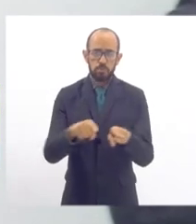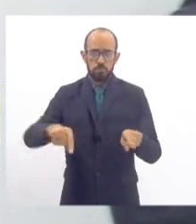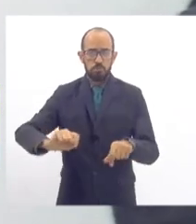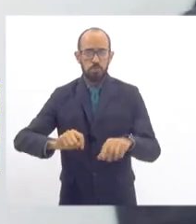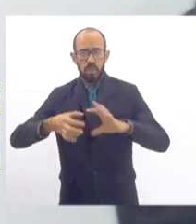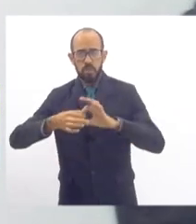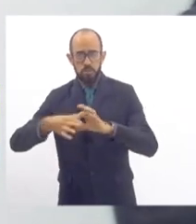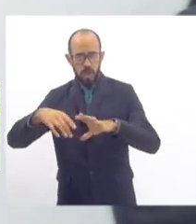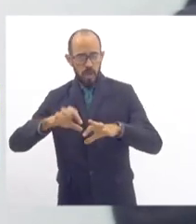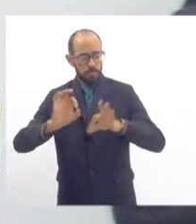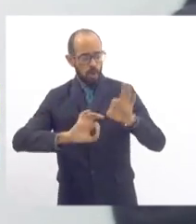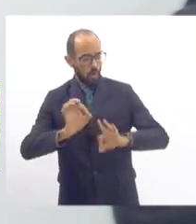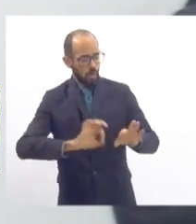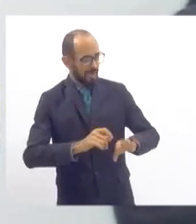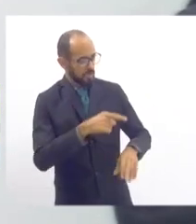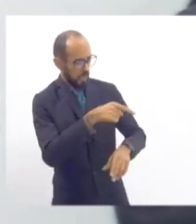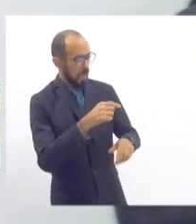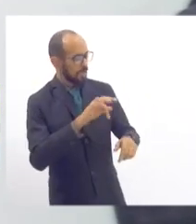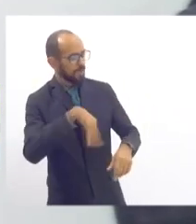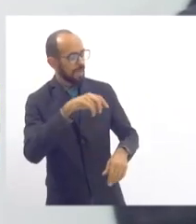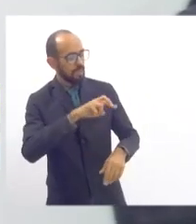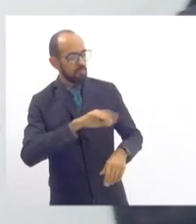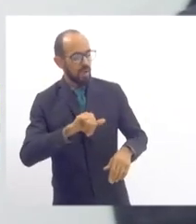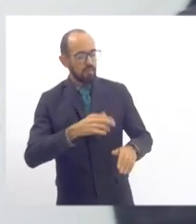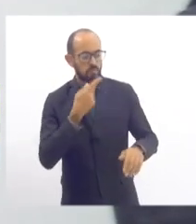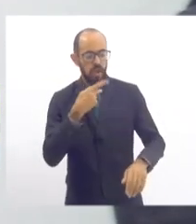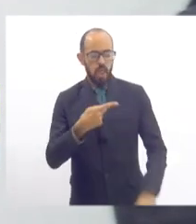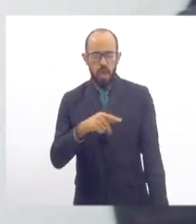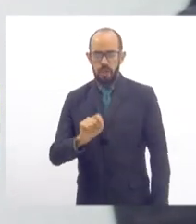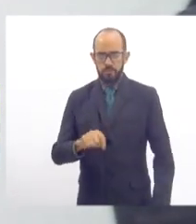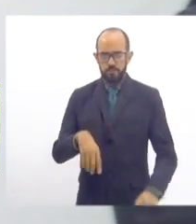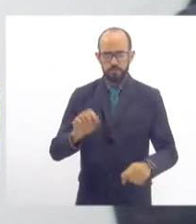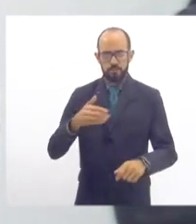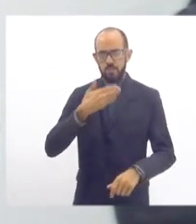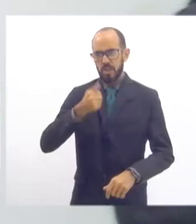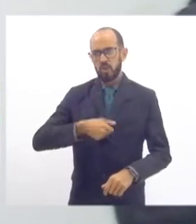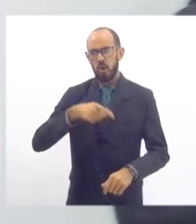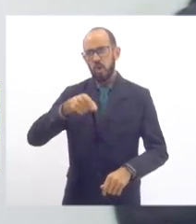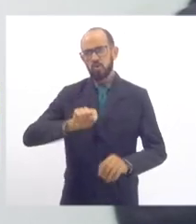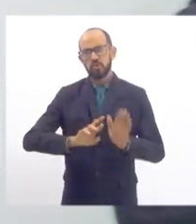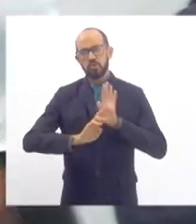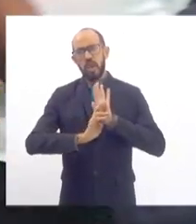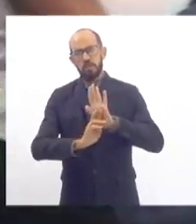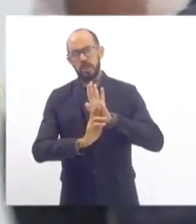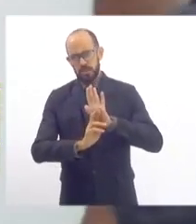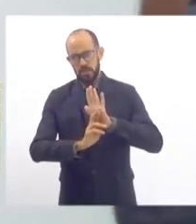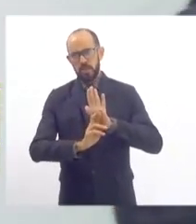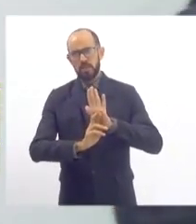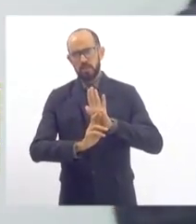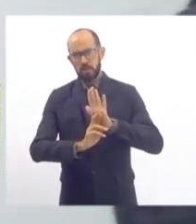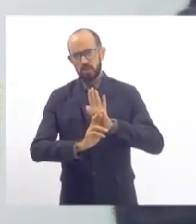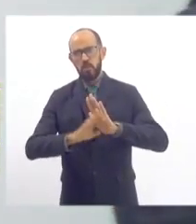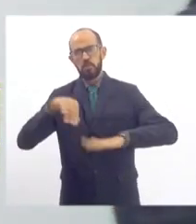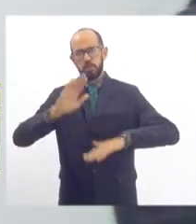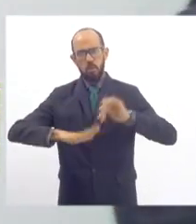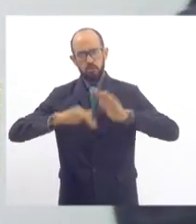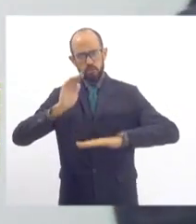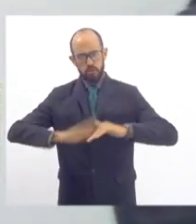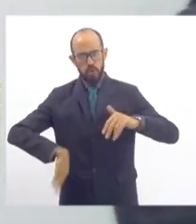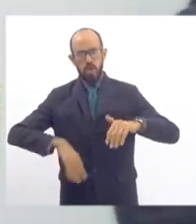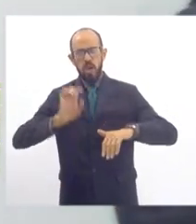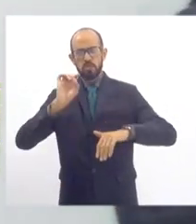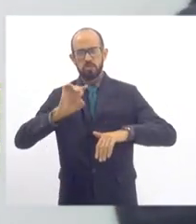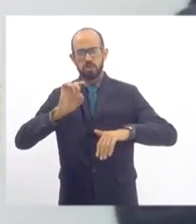os senhores e senhoras se organizem para saber quem vai querer fazer uso da palavra, de preferência aqueles que estejam representando uma carreira específica ou